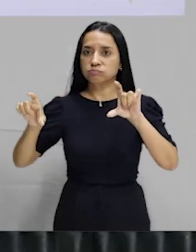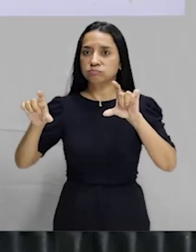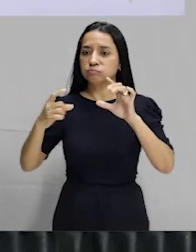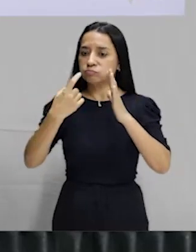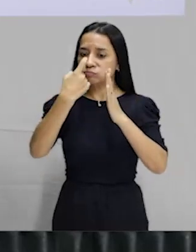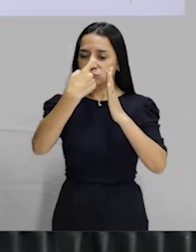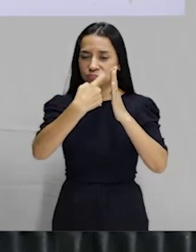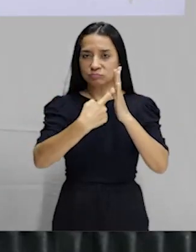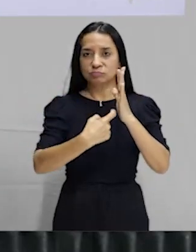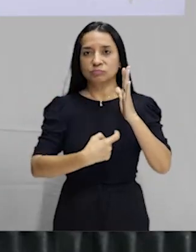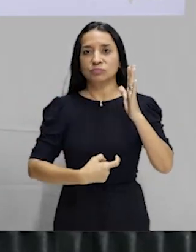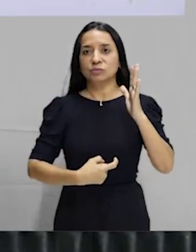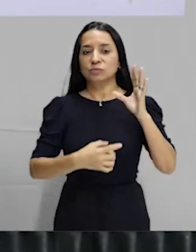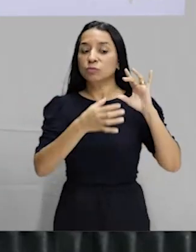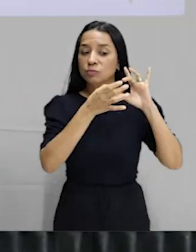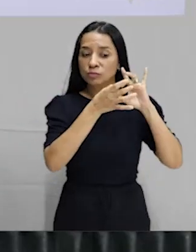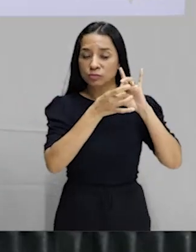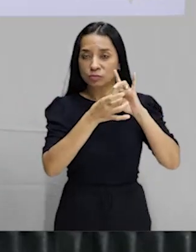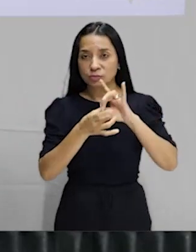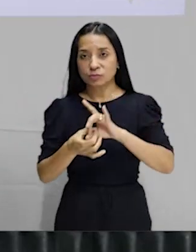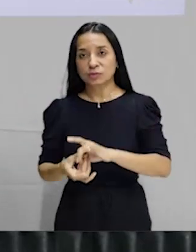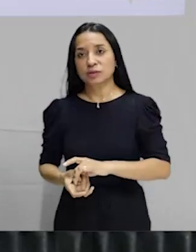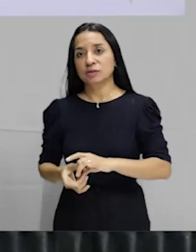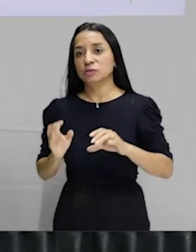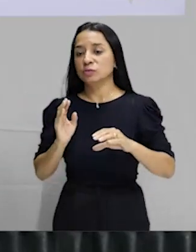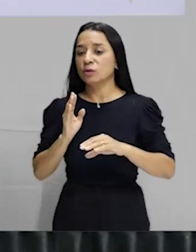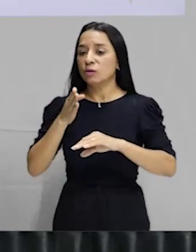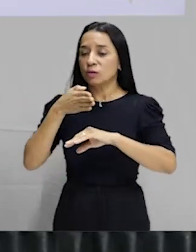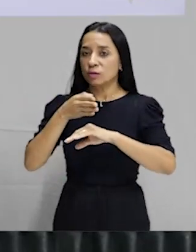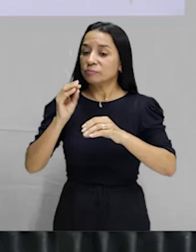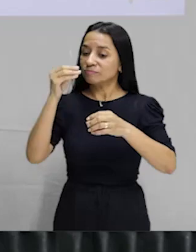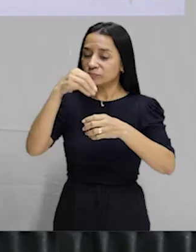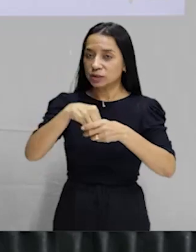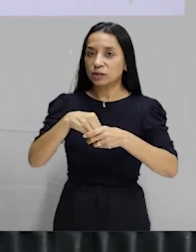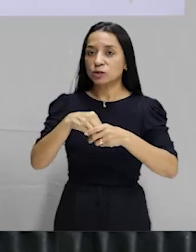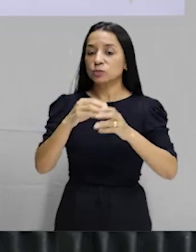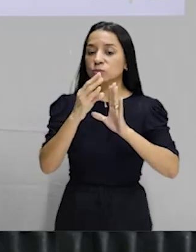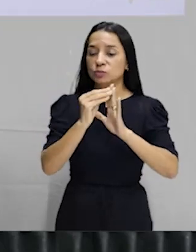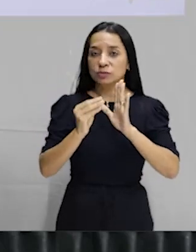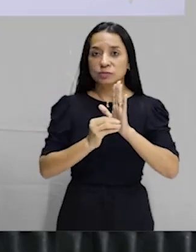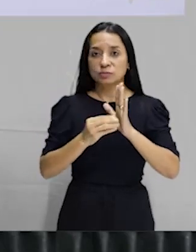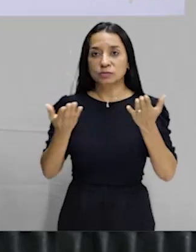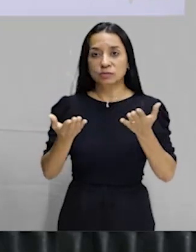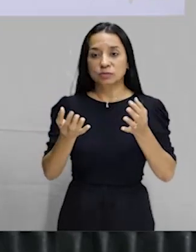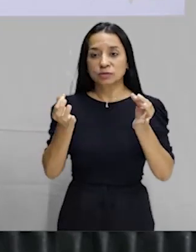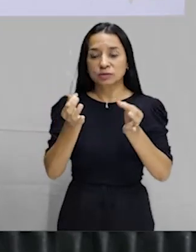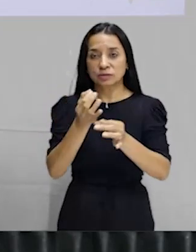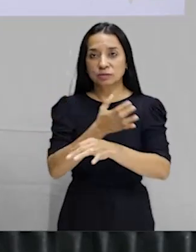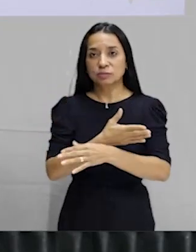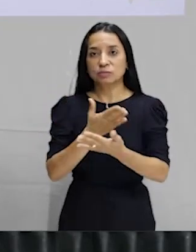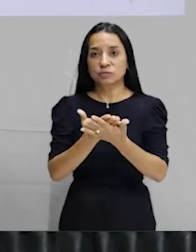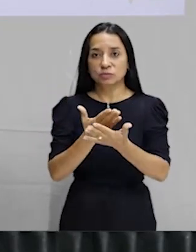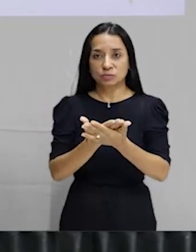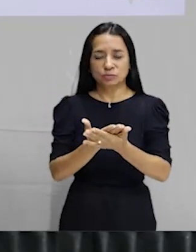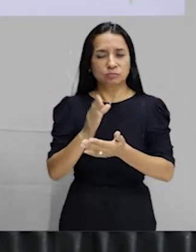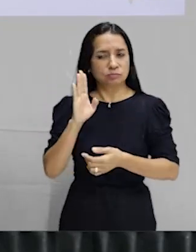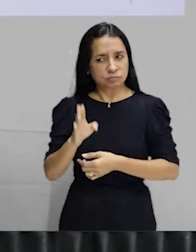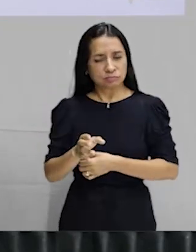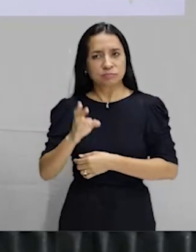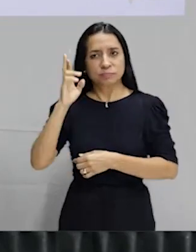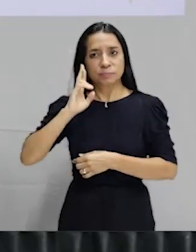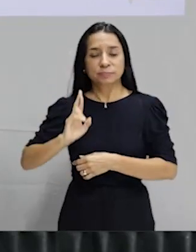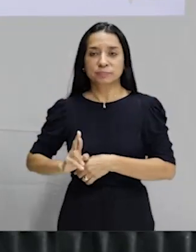contexto aplicado e, claro, dentro do assunto que nós finalizamos o estudo. Já, Renata,